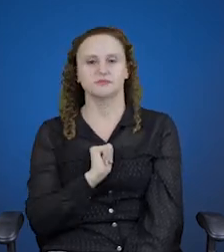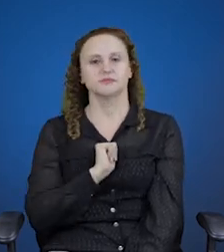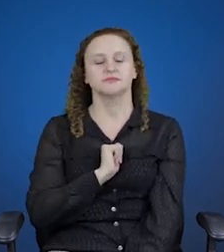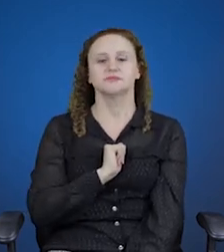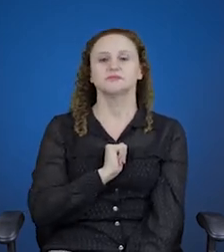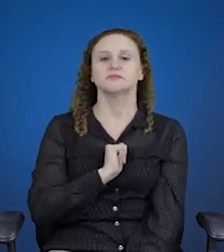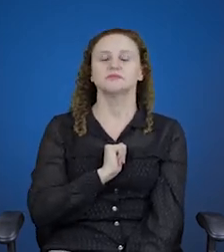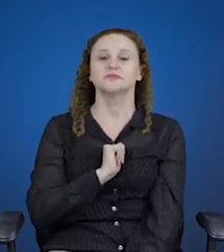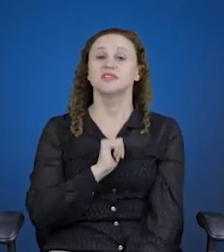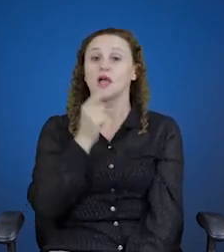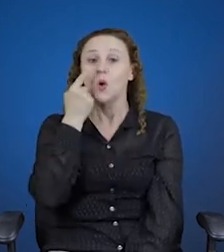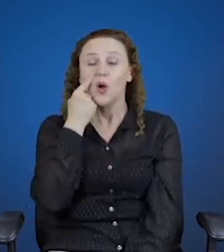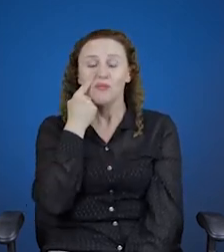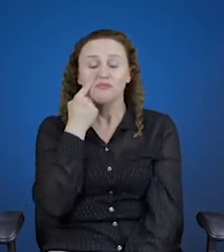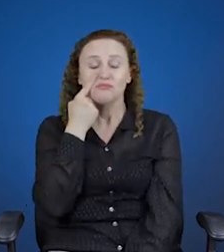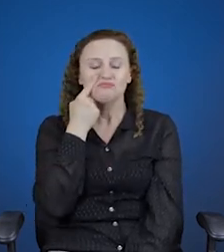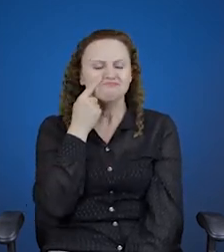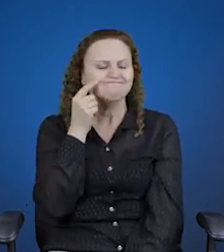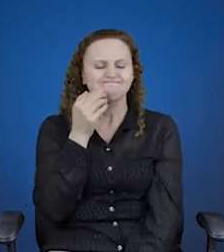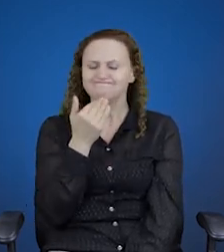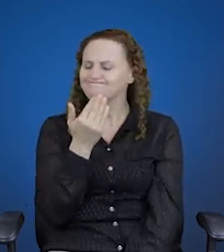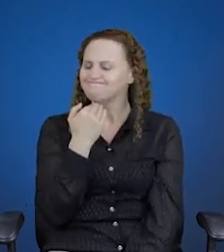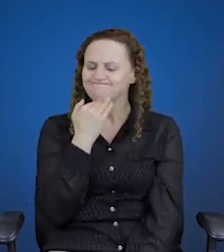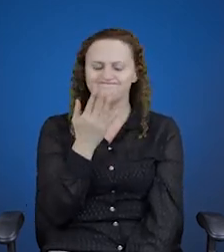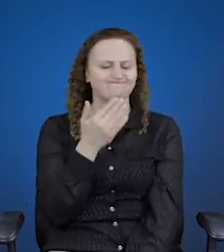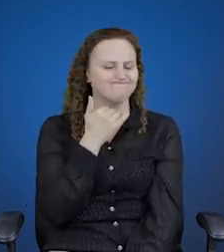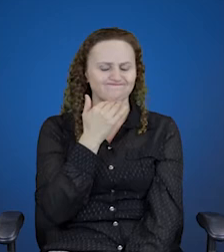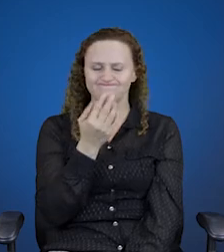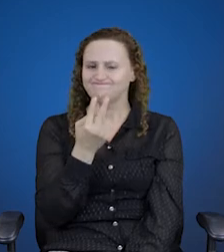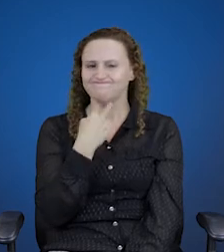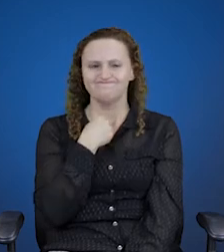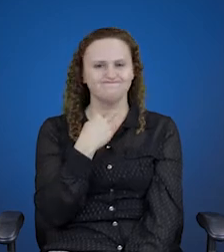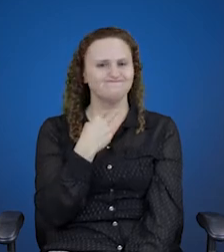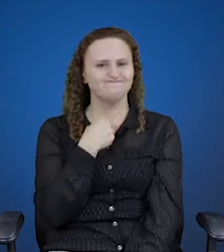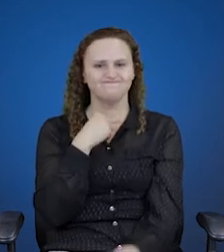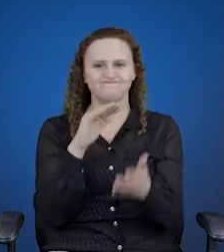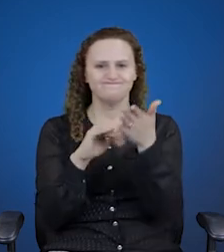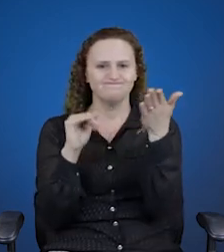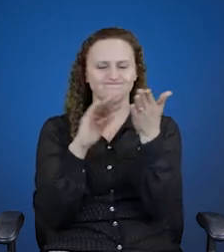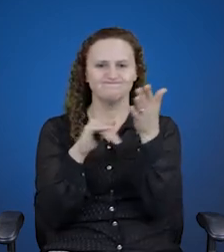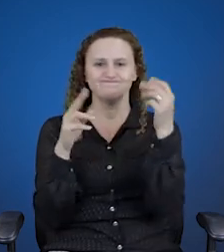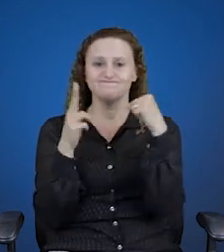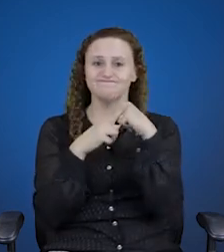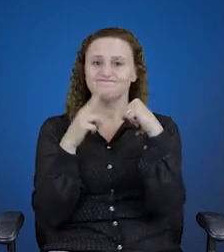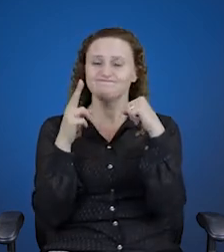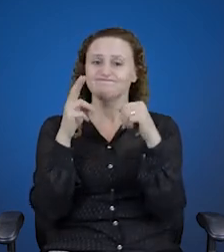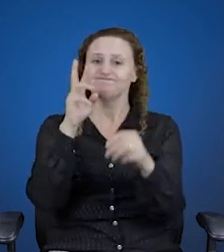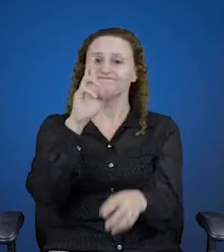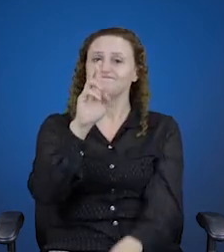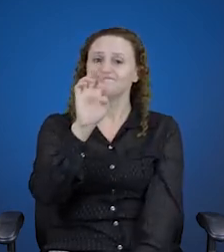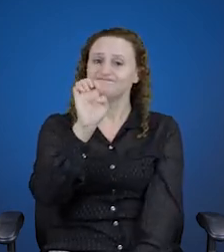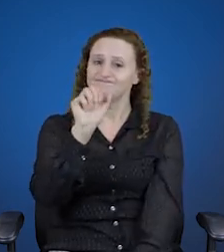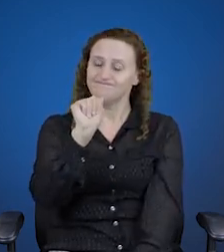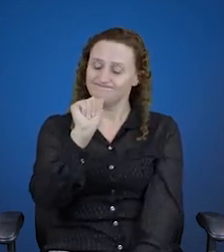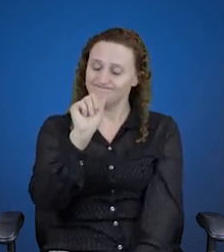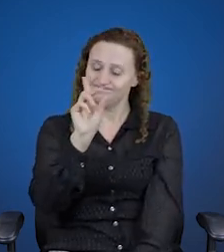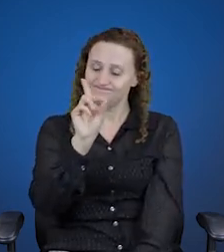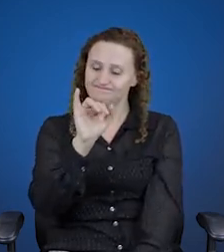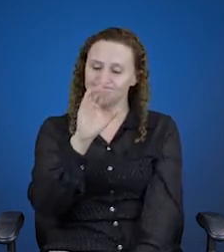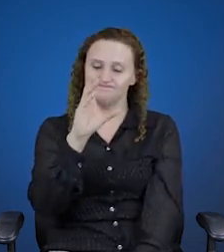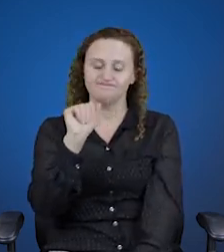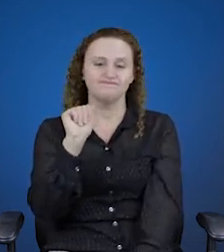Onde está o radical do verbo aqui Impossível tirá-lo pois bem no